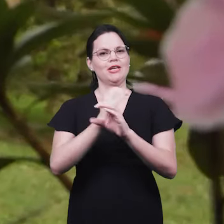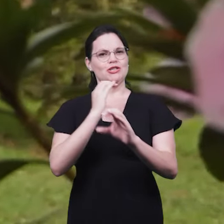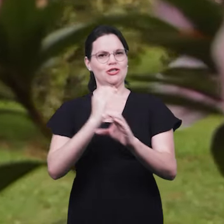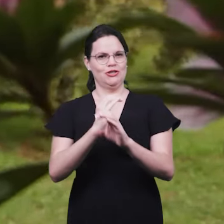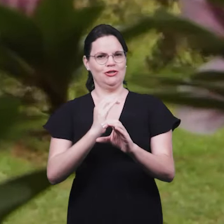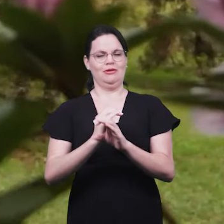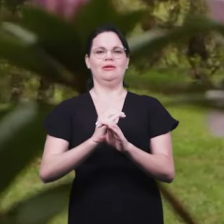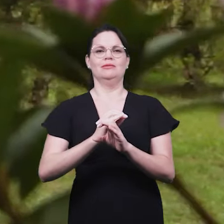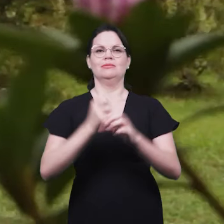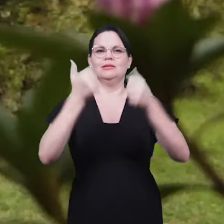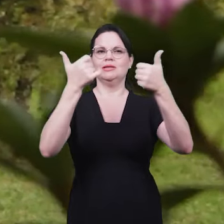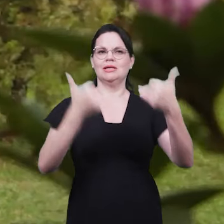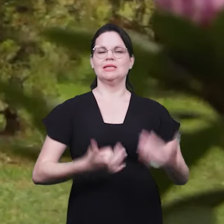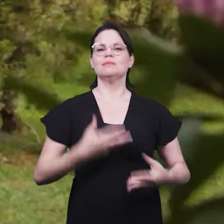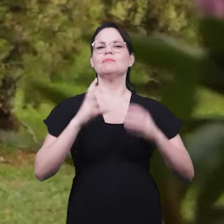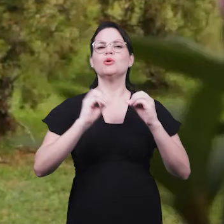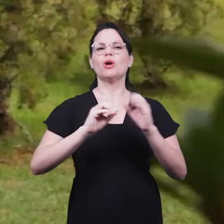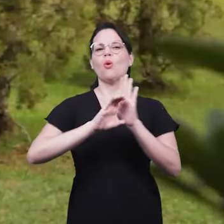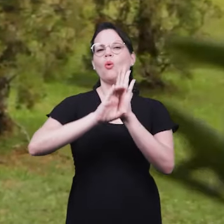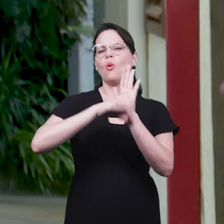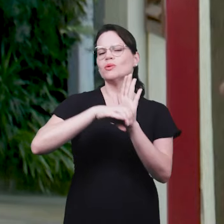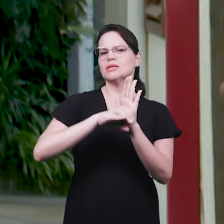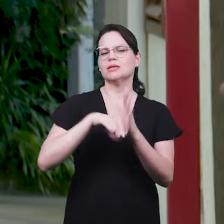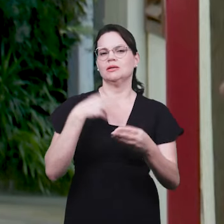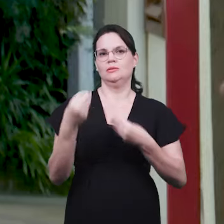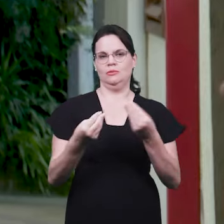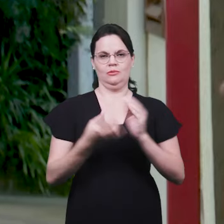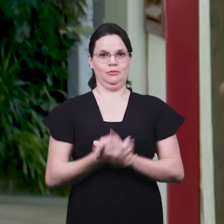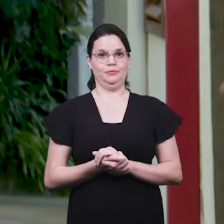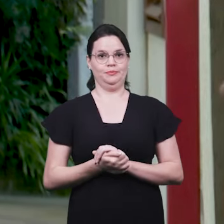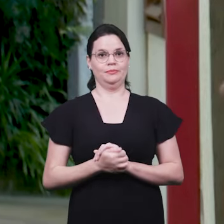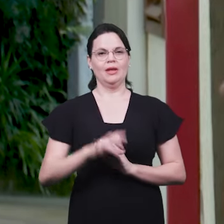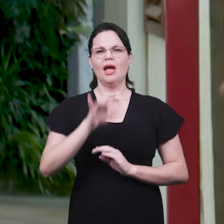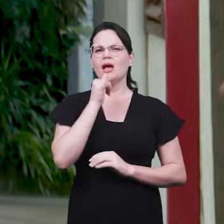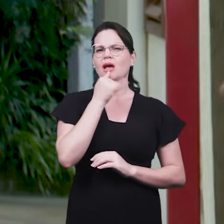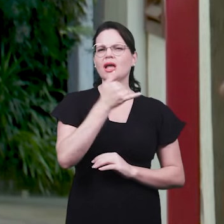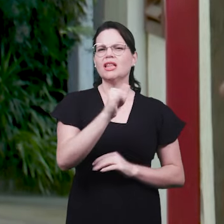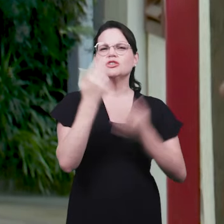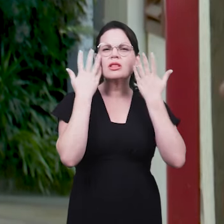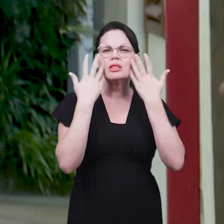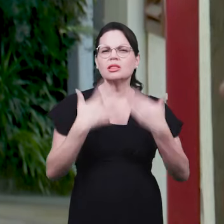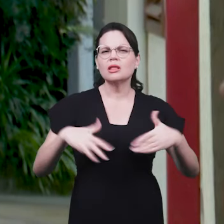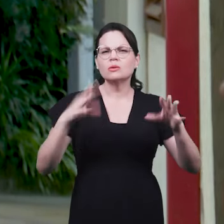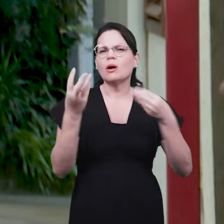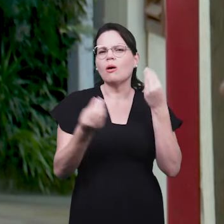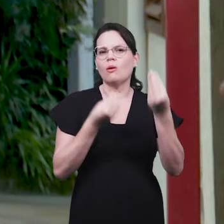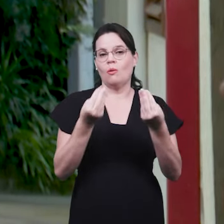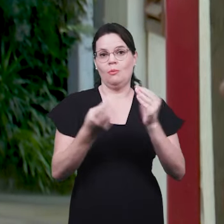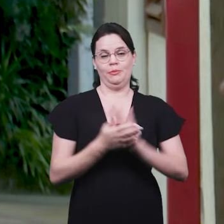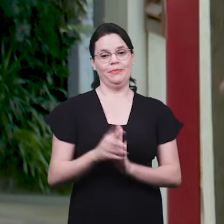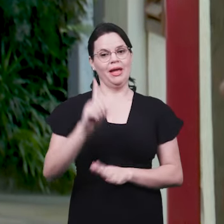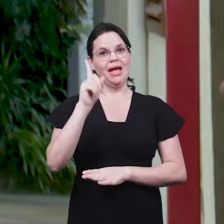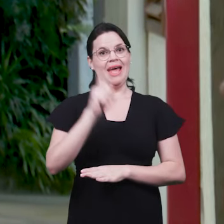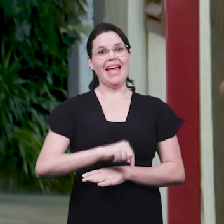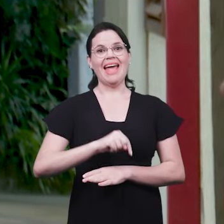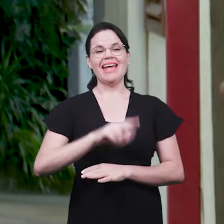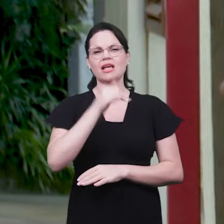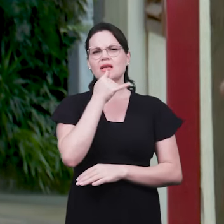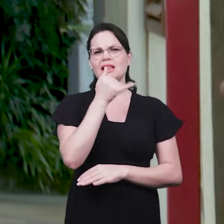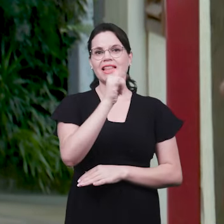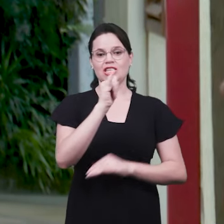Aurélio explica esse conceito tão importante. Nós entendemos como energia renovável aquela energia